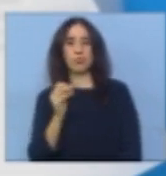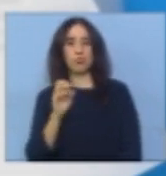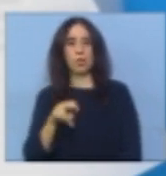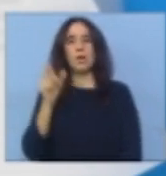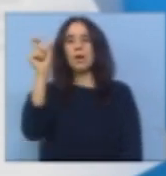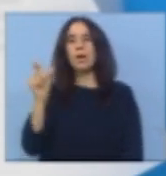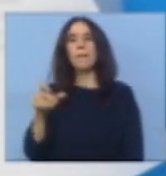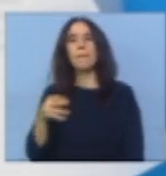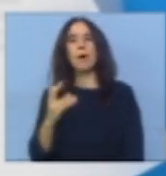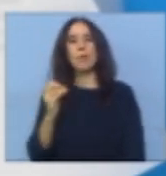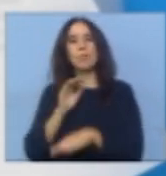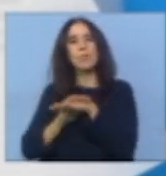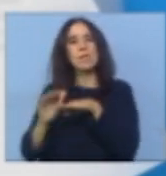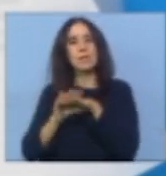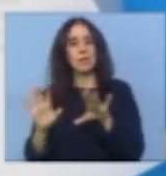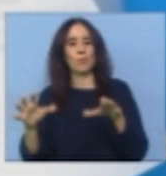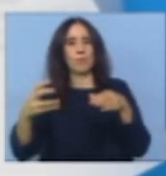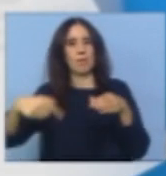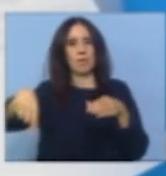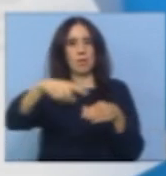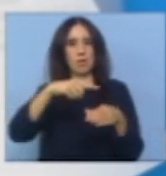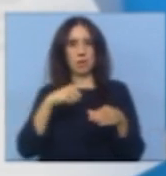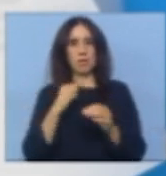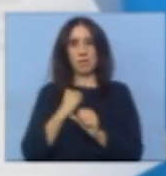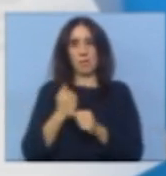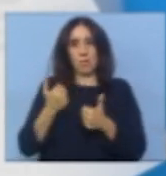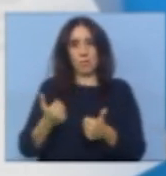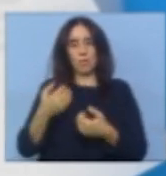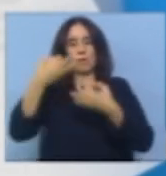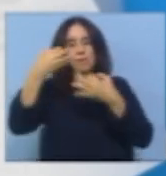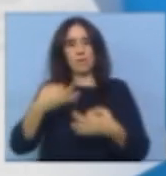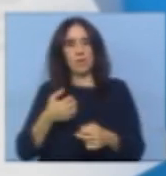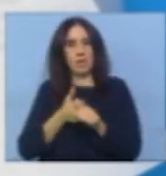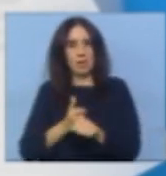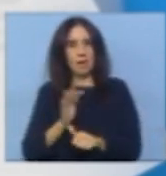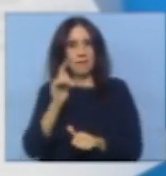e que faz um bom trabalho na sua fidelidade à fé.